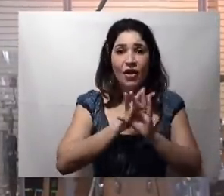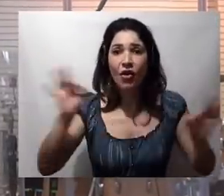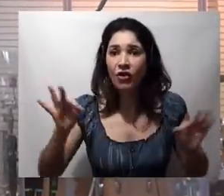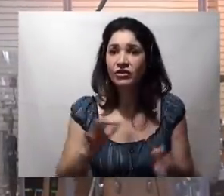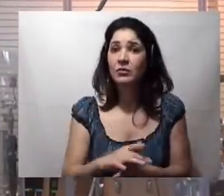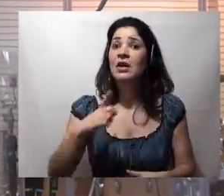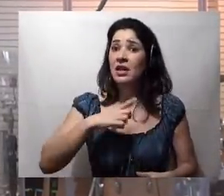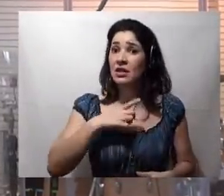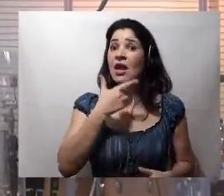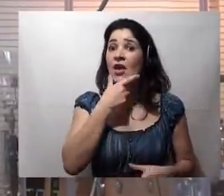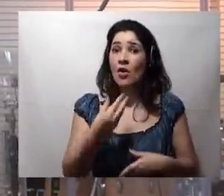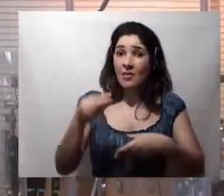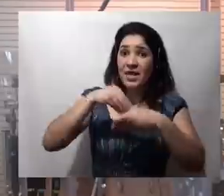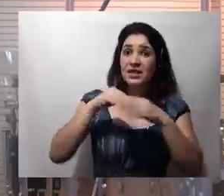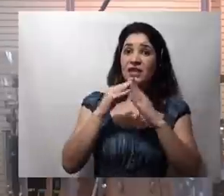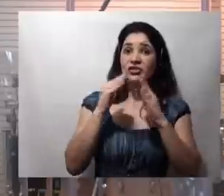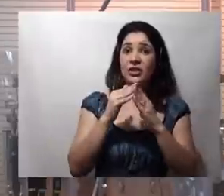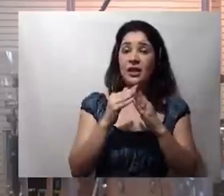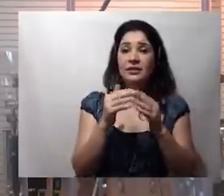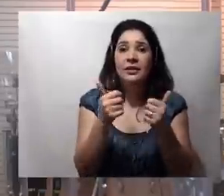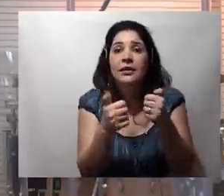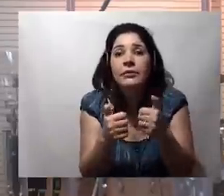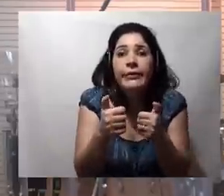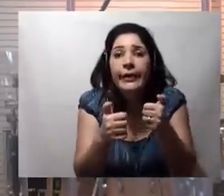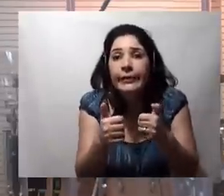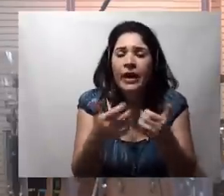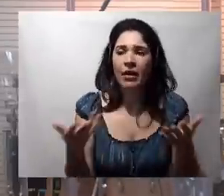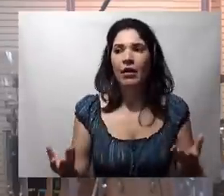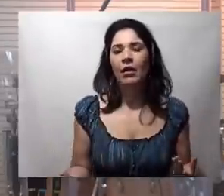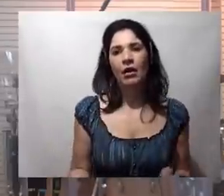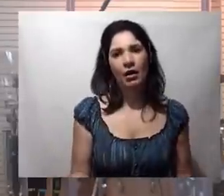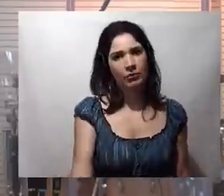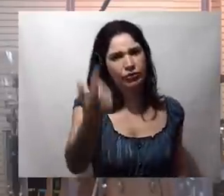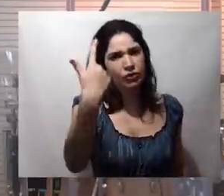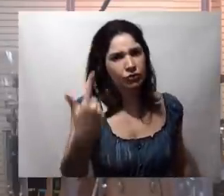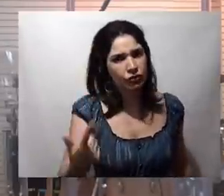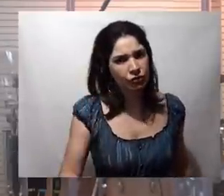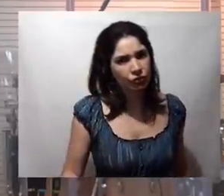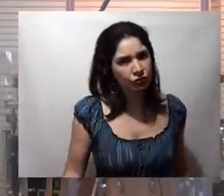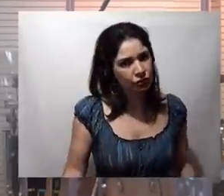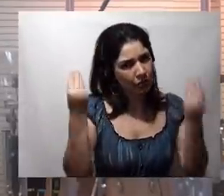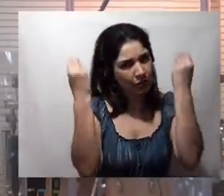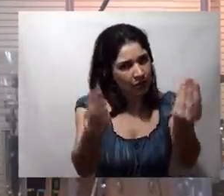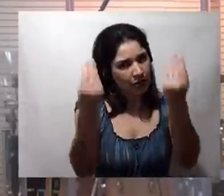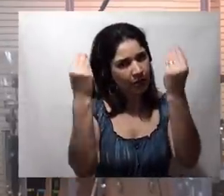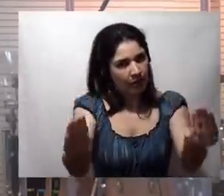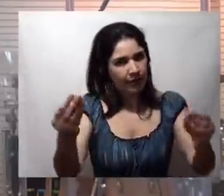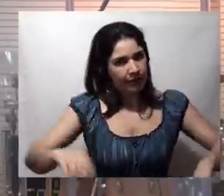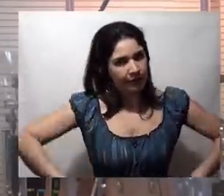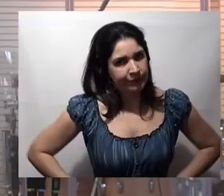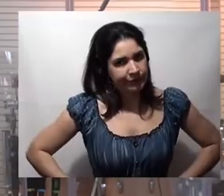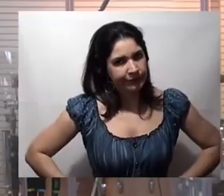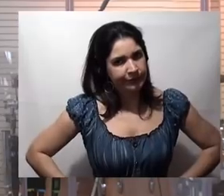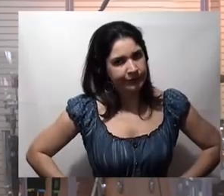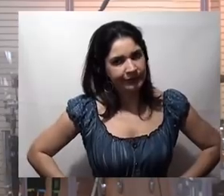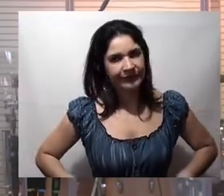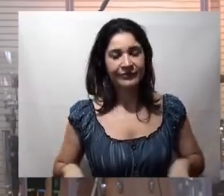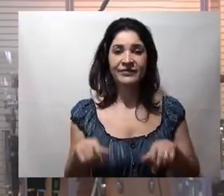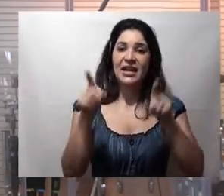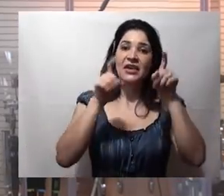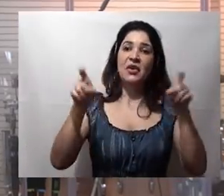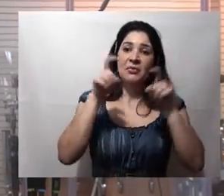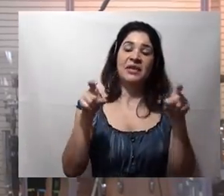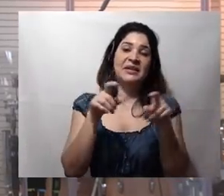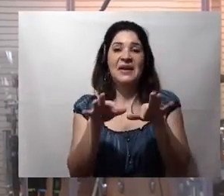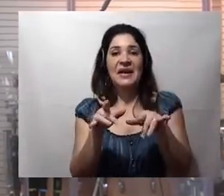muito homem que tá dentro de casa jogando ou não é possível já o